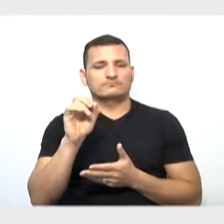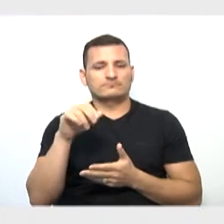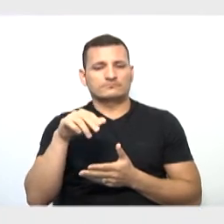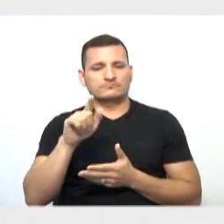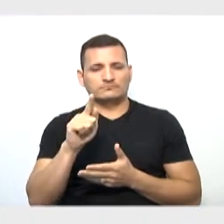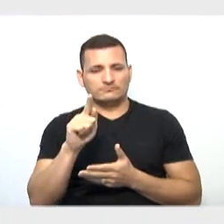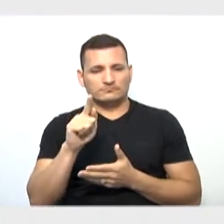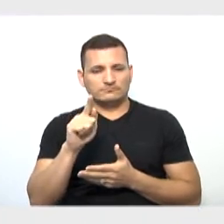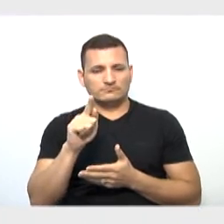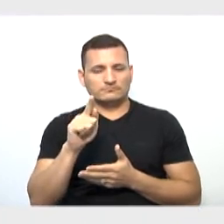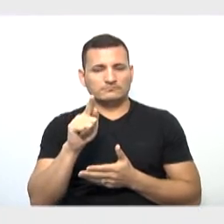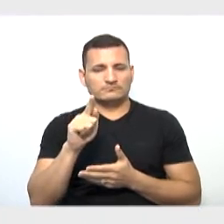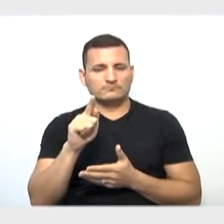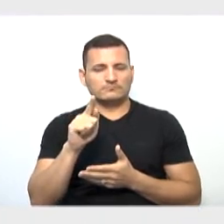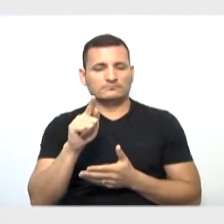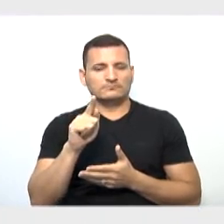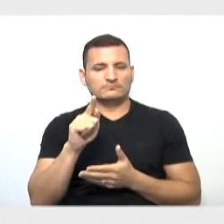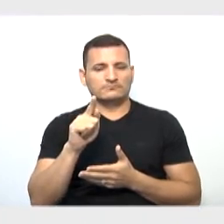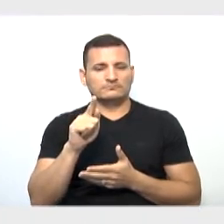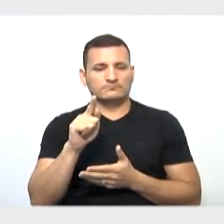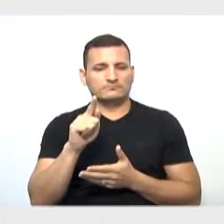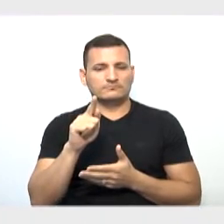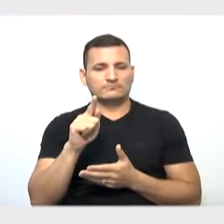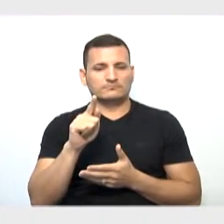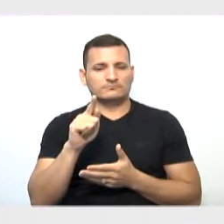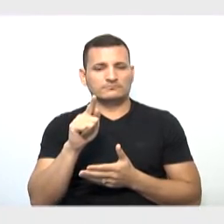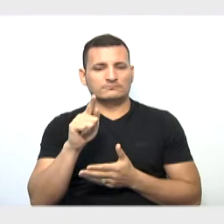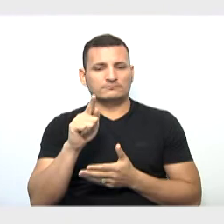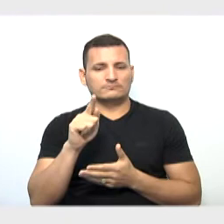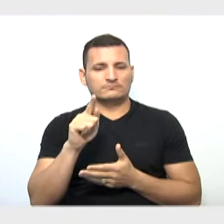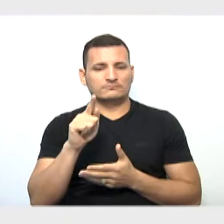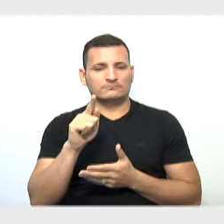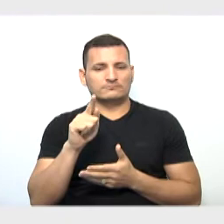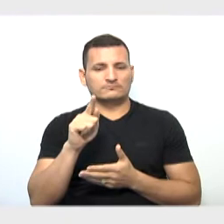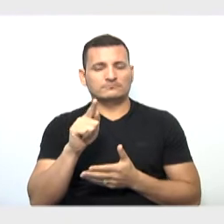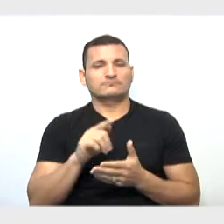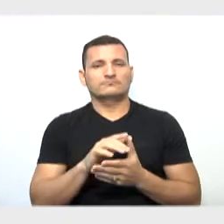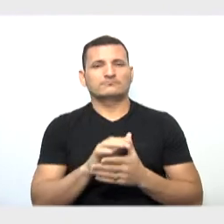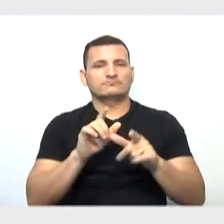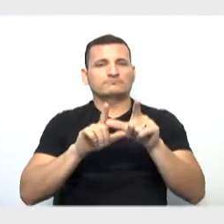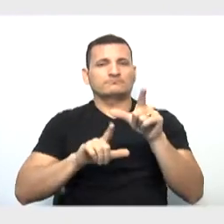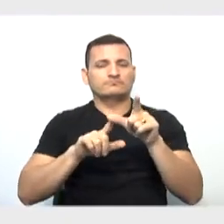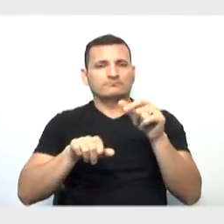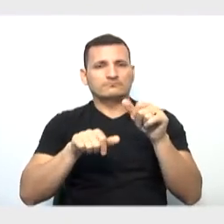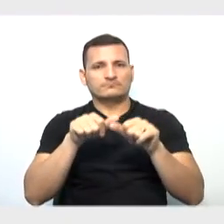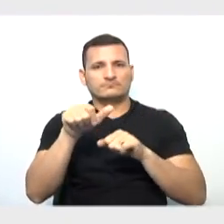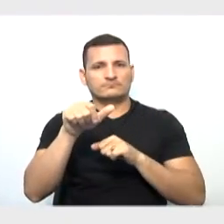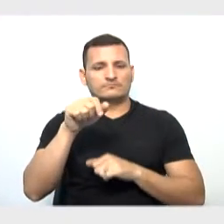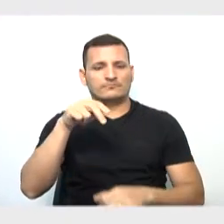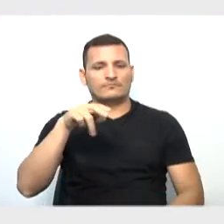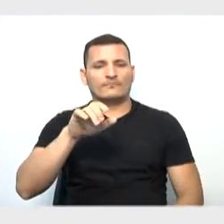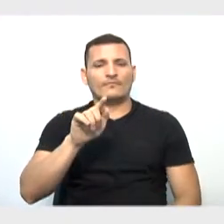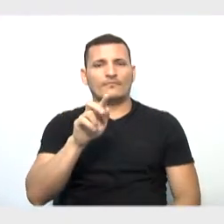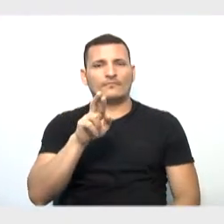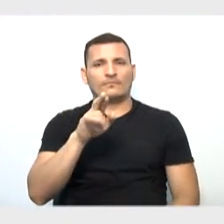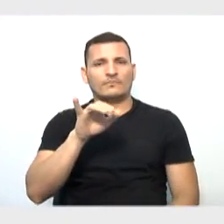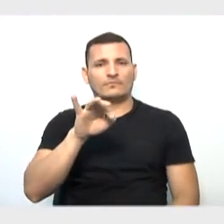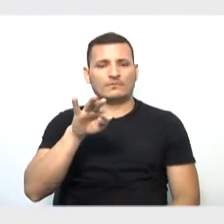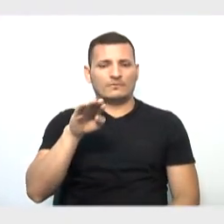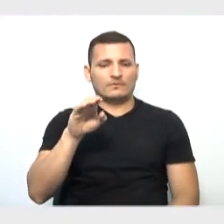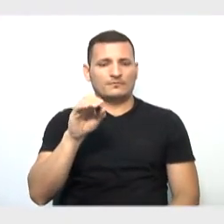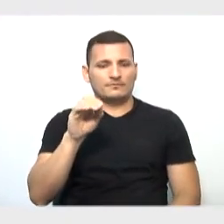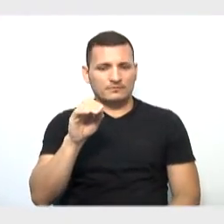o strong, que ele vai deixar a minha letra em negrito, certo? Abriu o